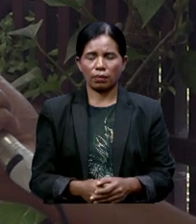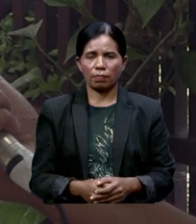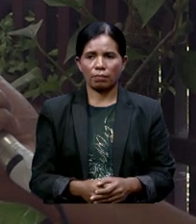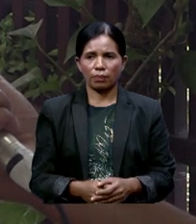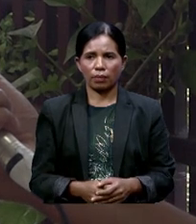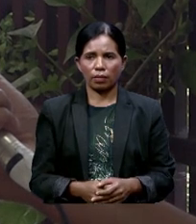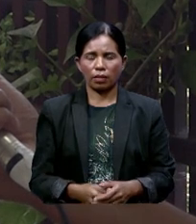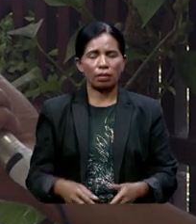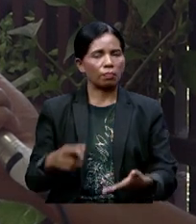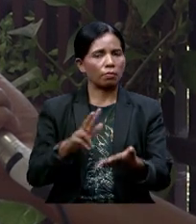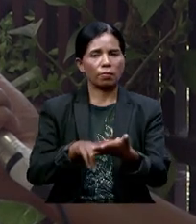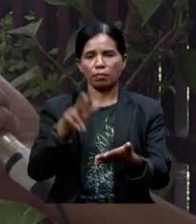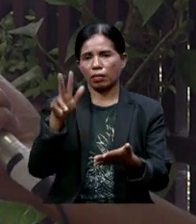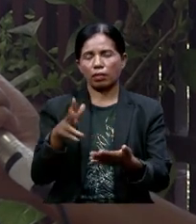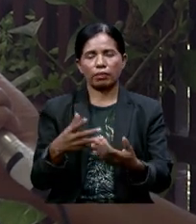promulgar